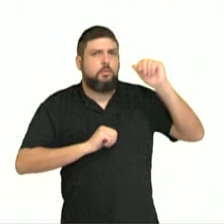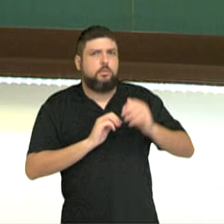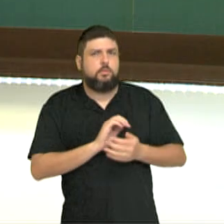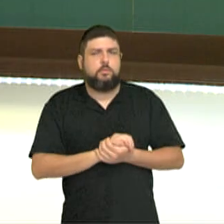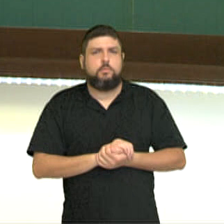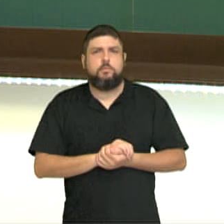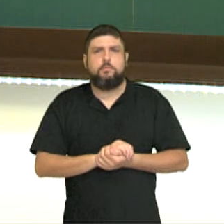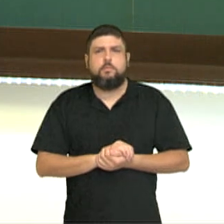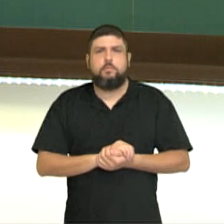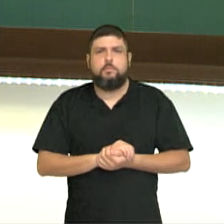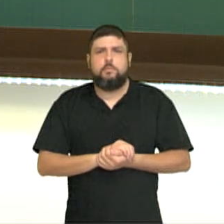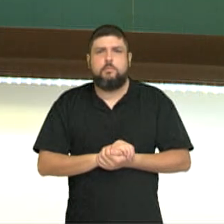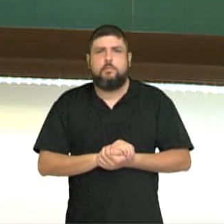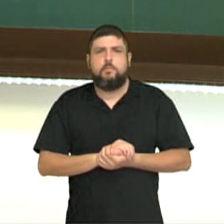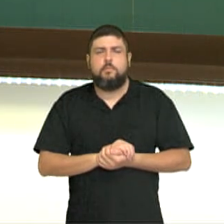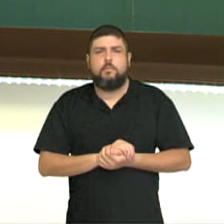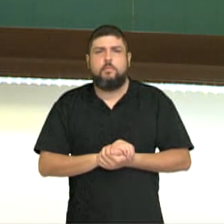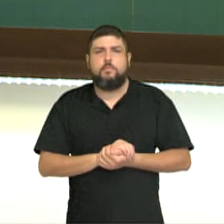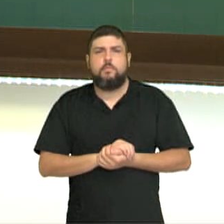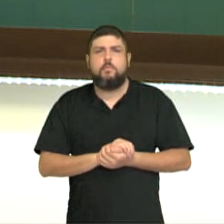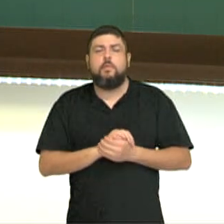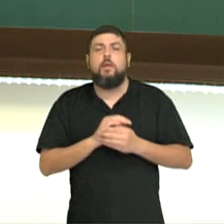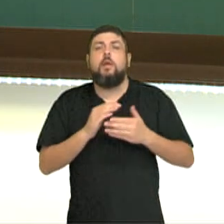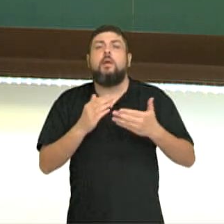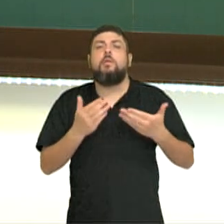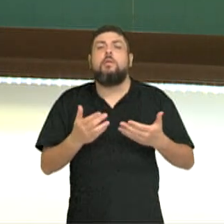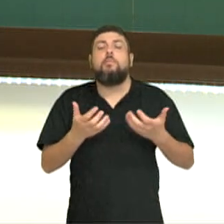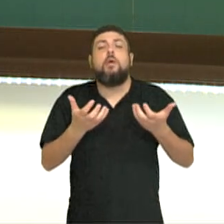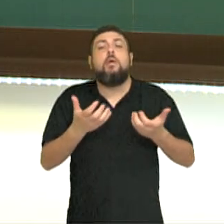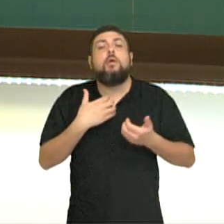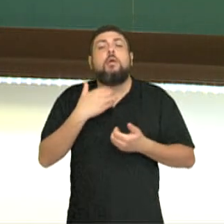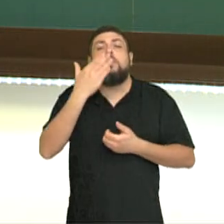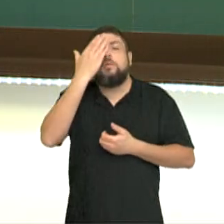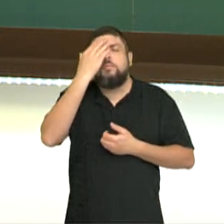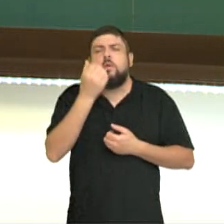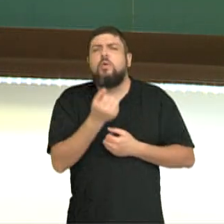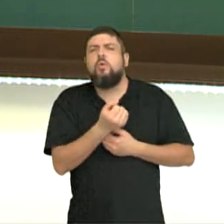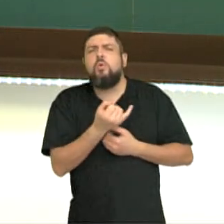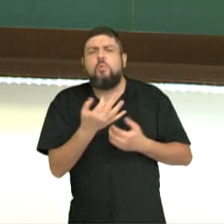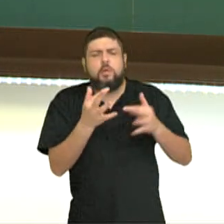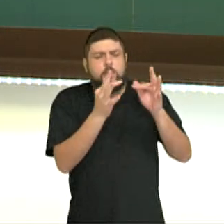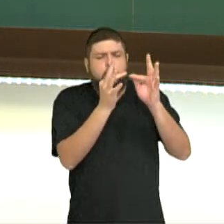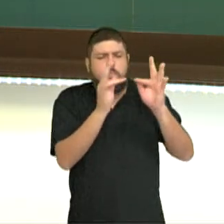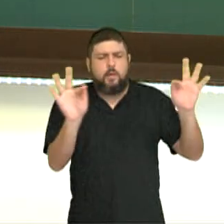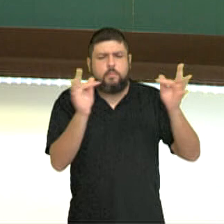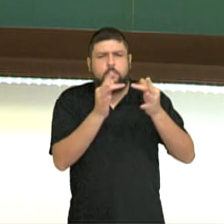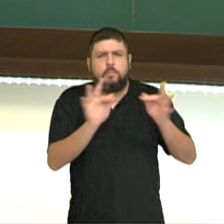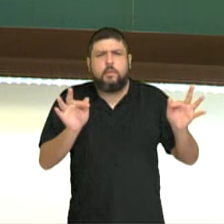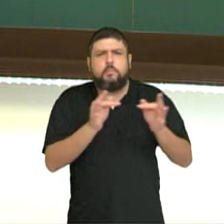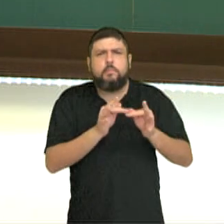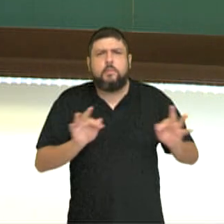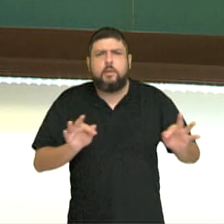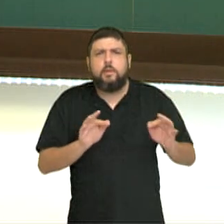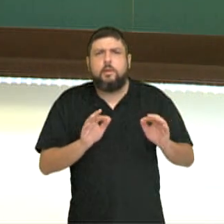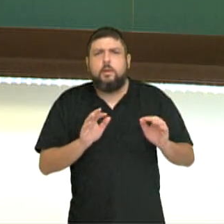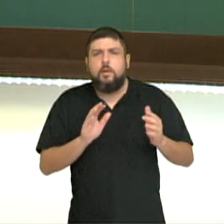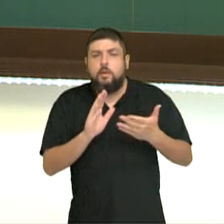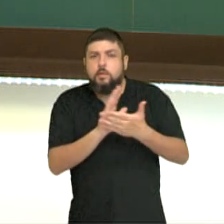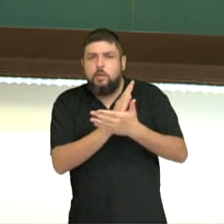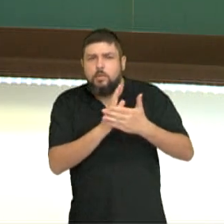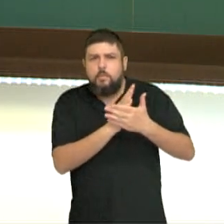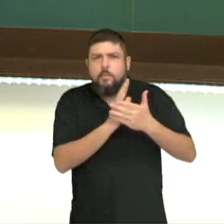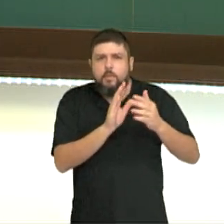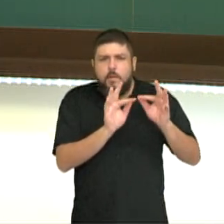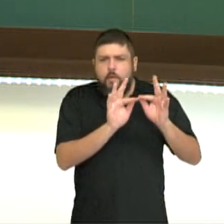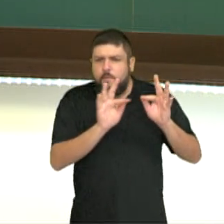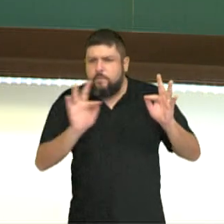em análise. Então, eu quero saber quantas orações há nesta frase. Você vai separar com barras. Lembrando que para